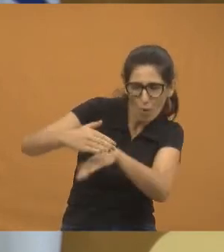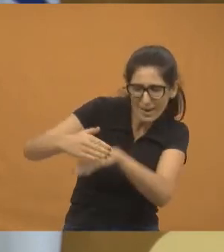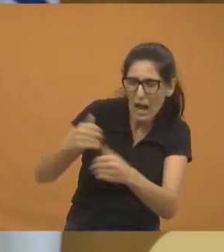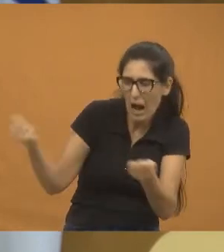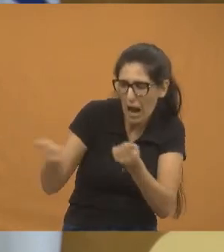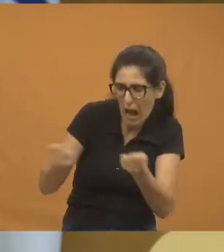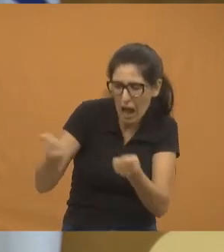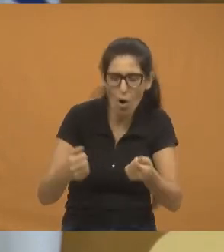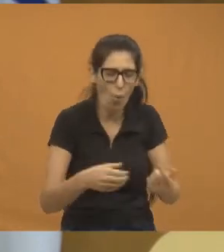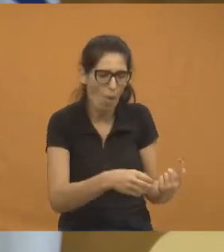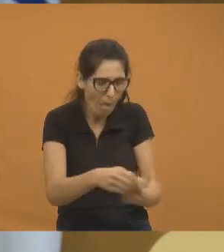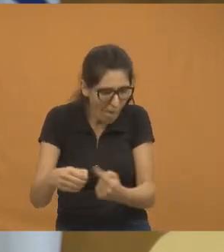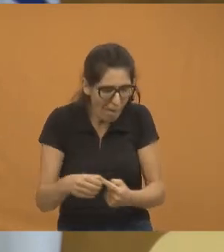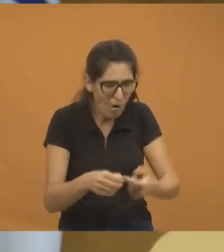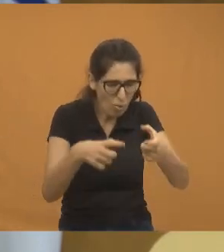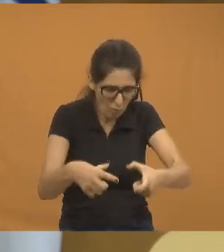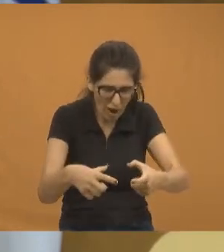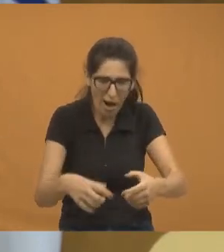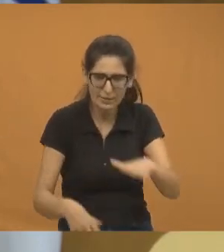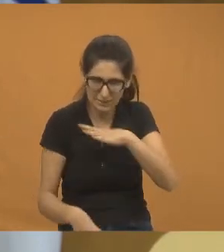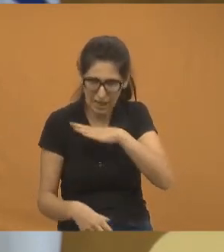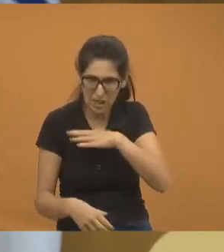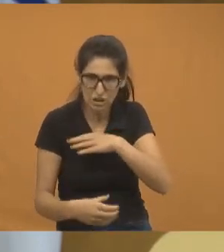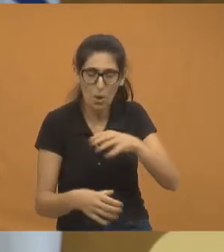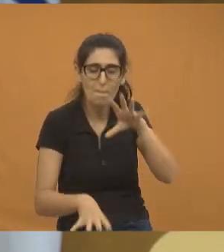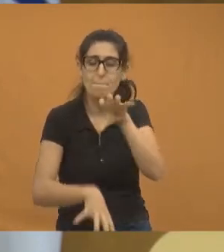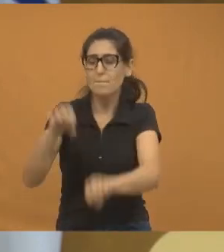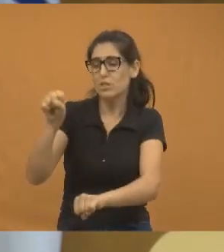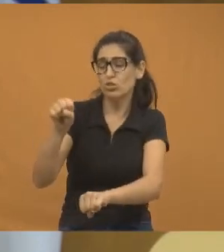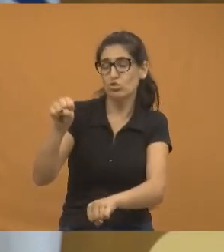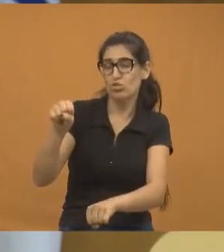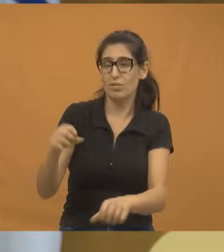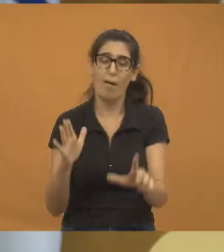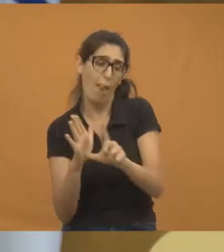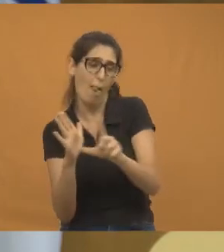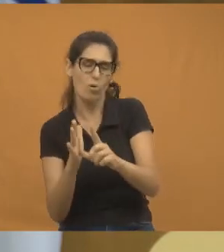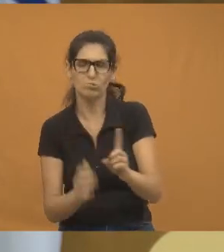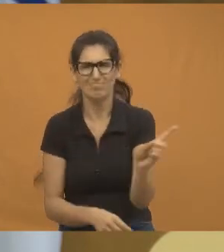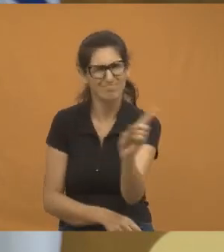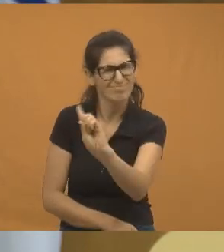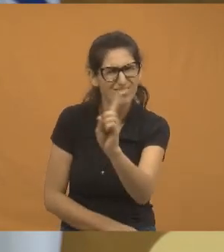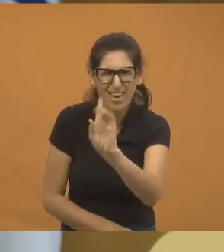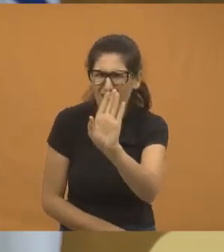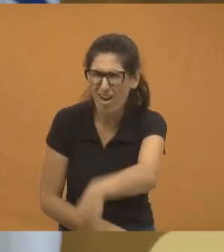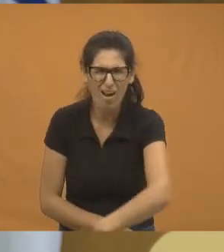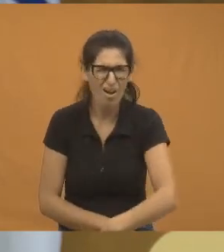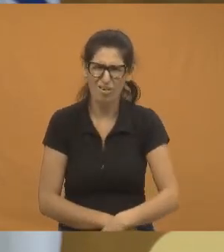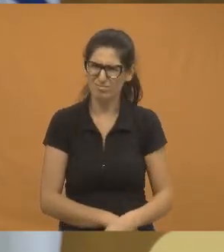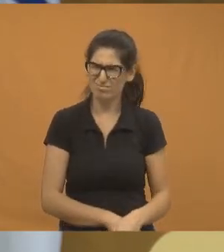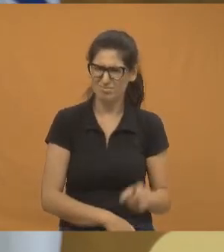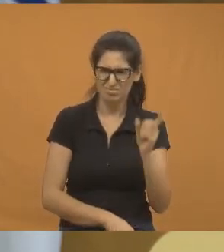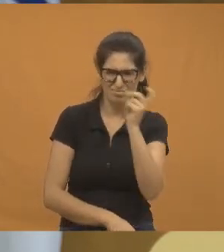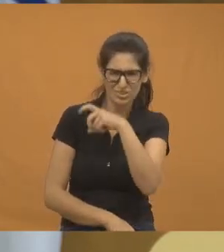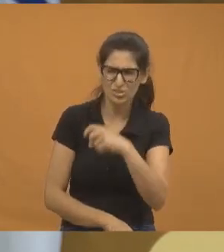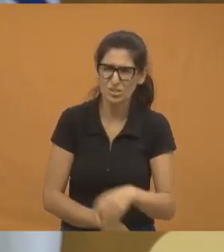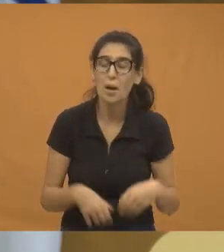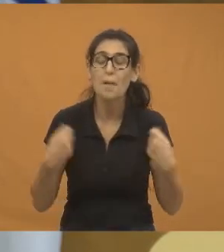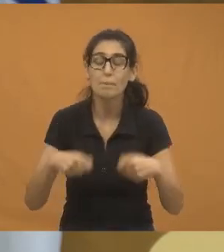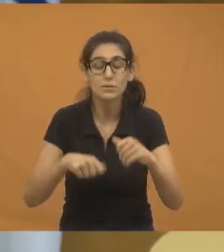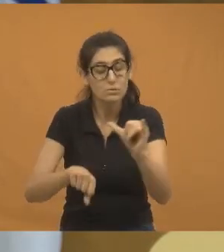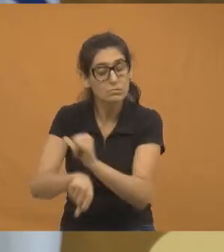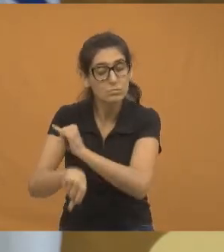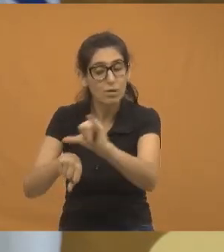eu não vou entrar em detalhes aqui que eu acho que faltou um pouquinho de esforço do comércio e em tentar atrair o seu cliente de outra forma